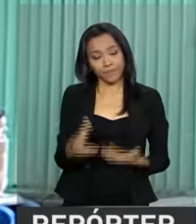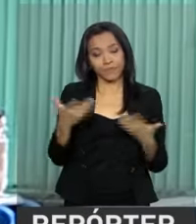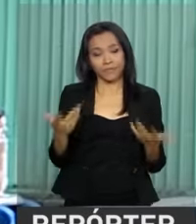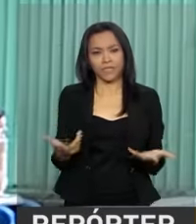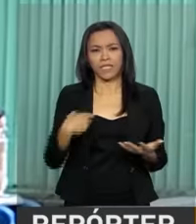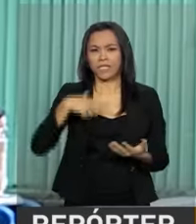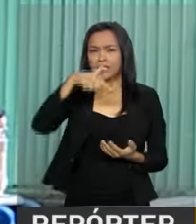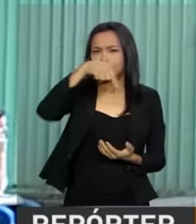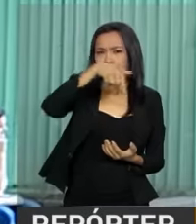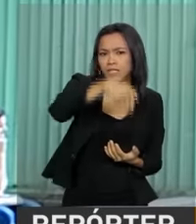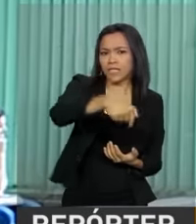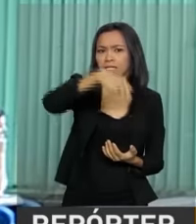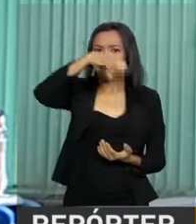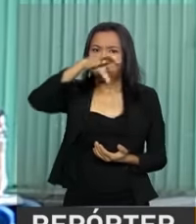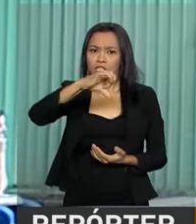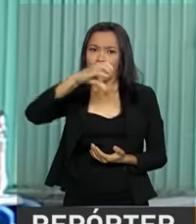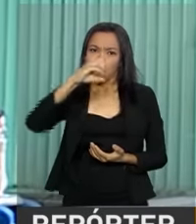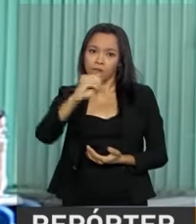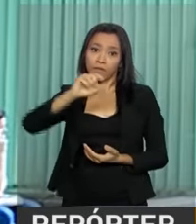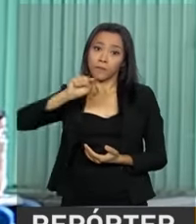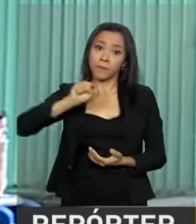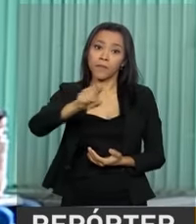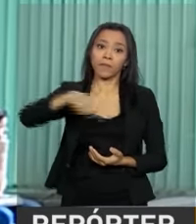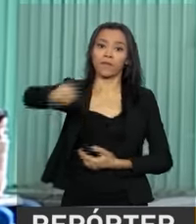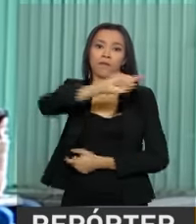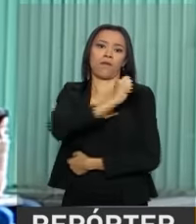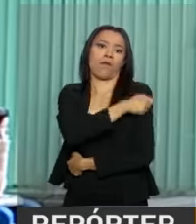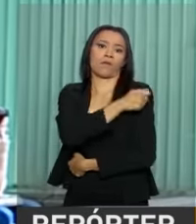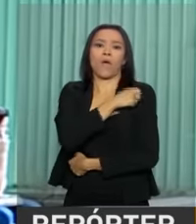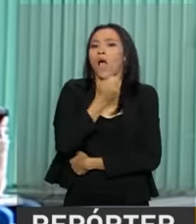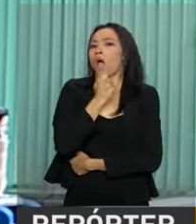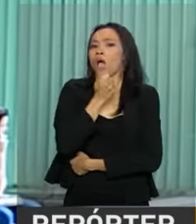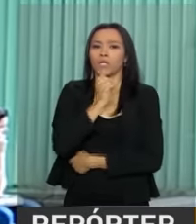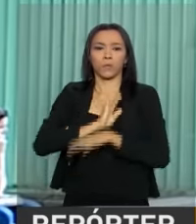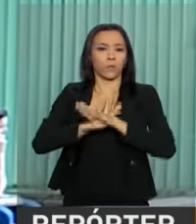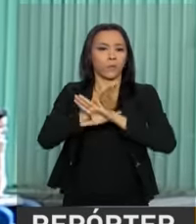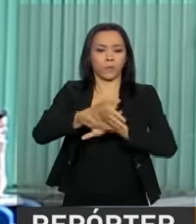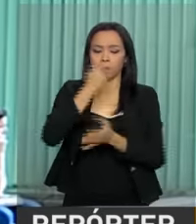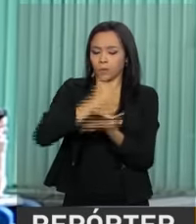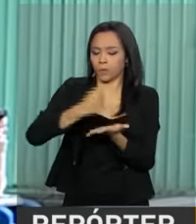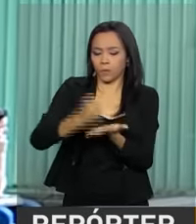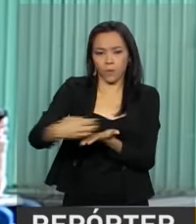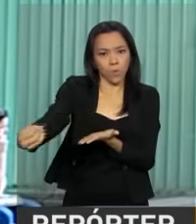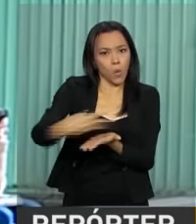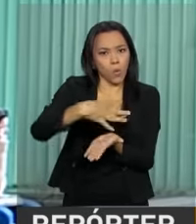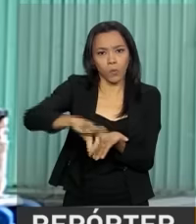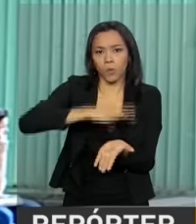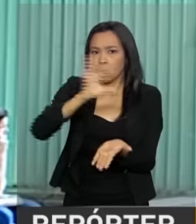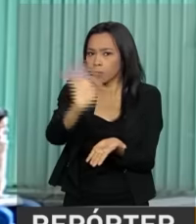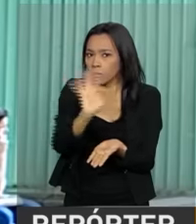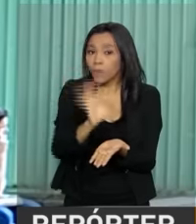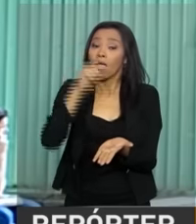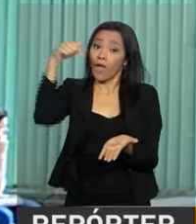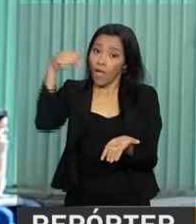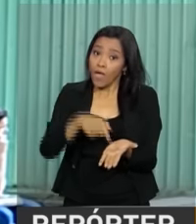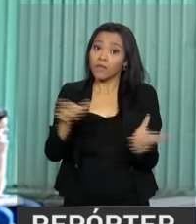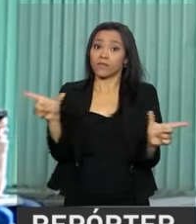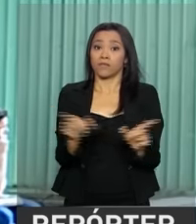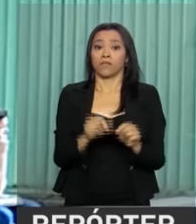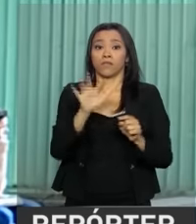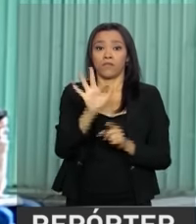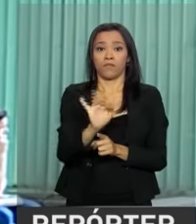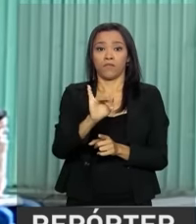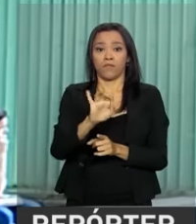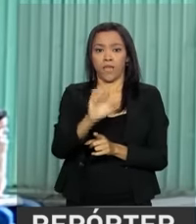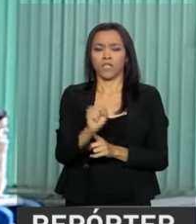de 790.000 alunos ainda não renovaram o fiés o sistema de crédito deve at atender